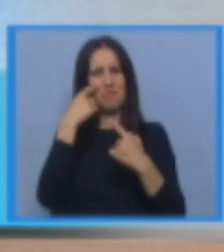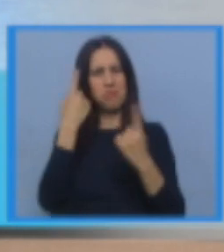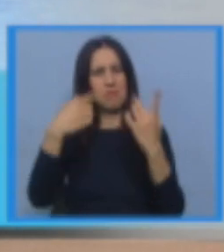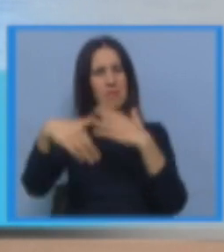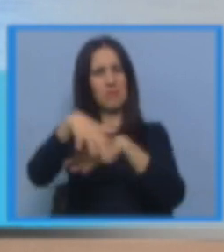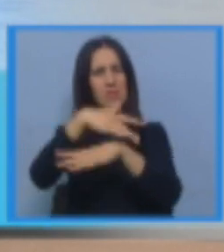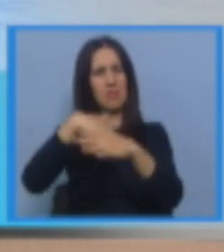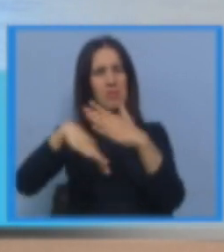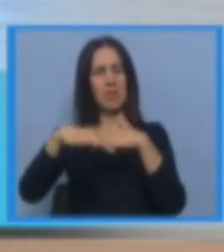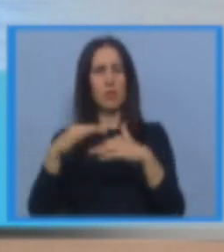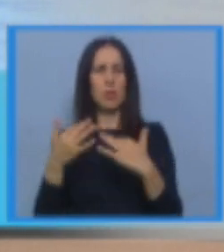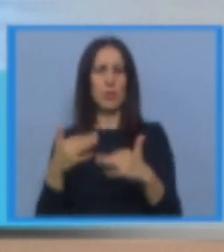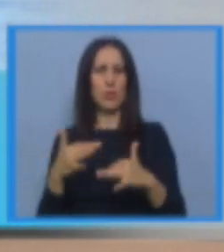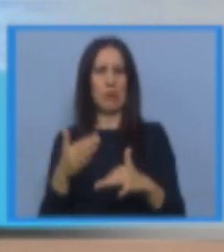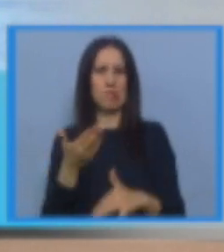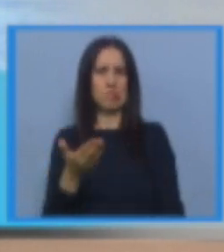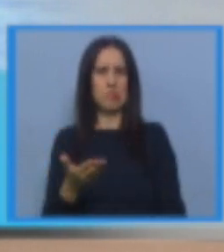manifestação e pela sua grandiosidade.